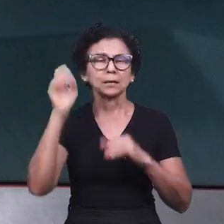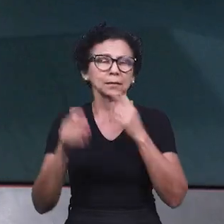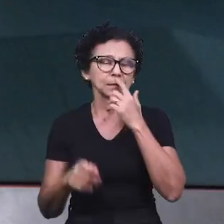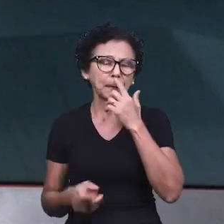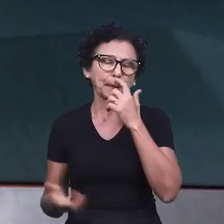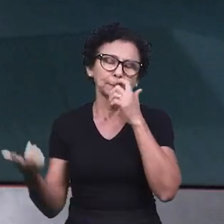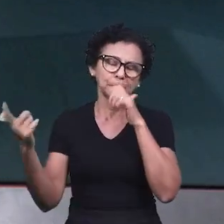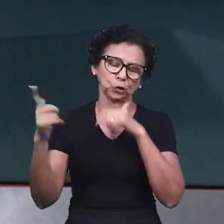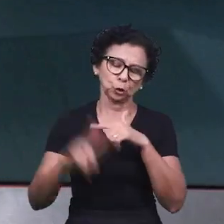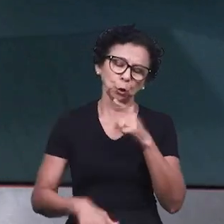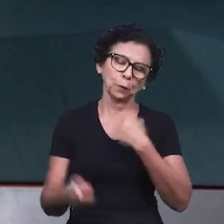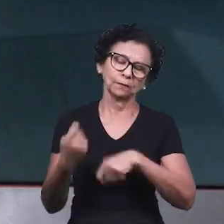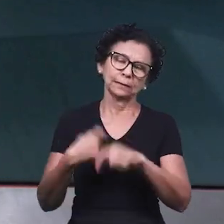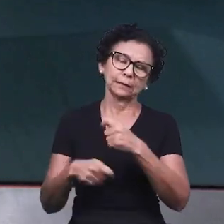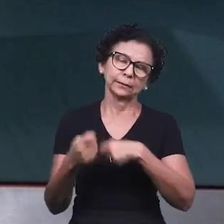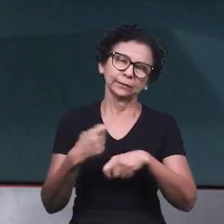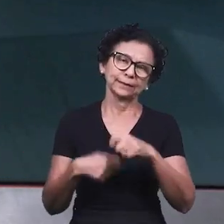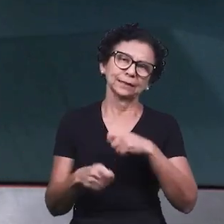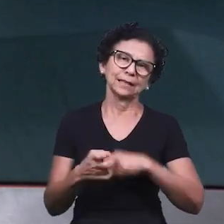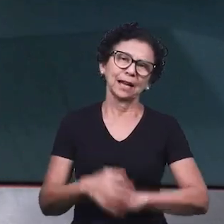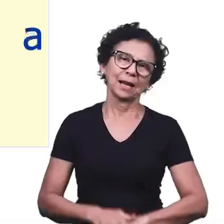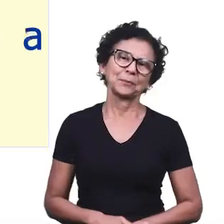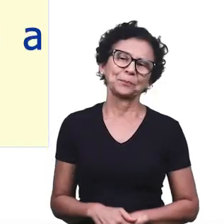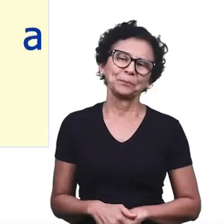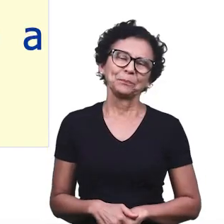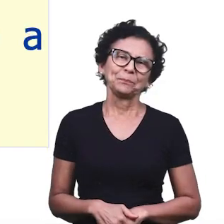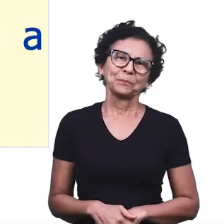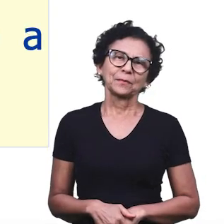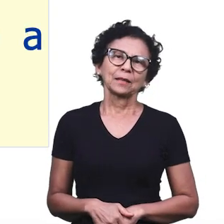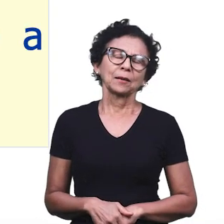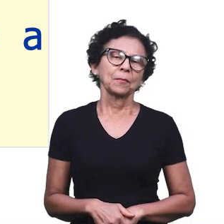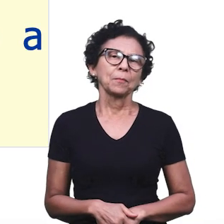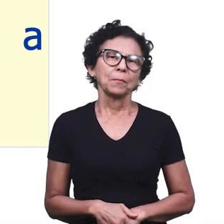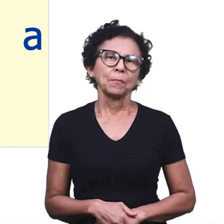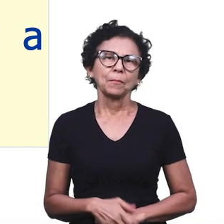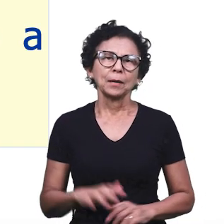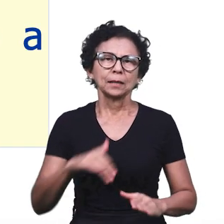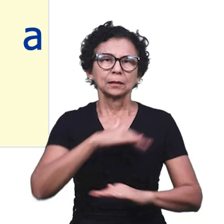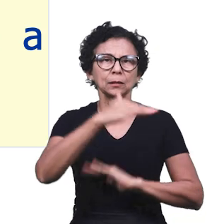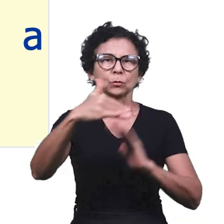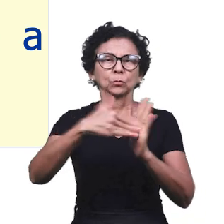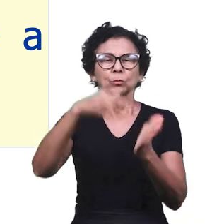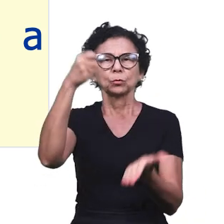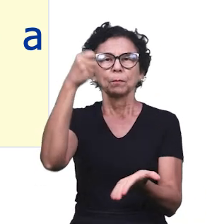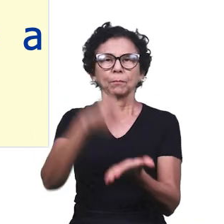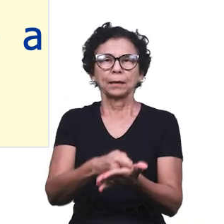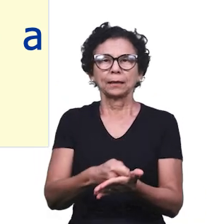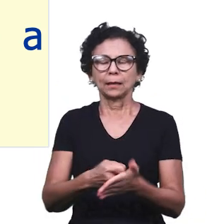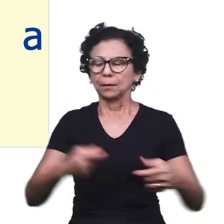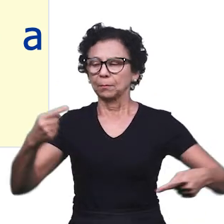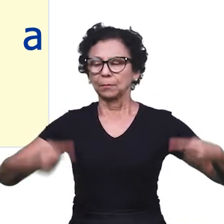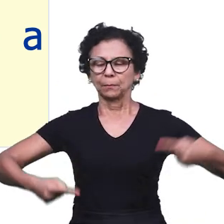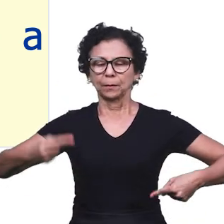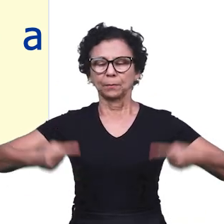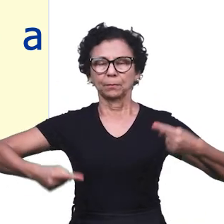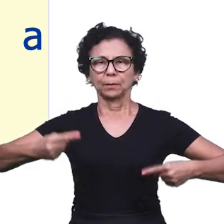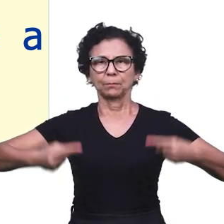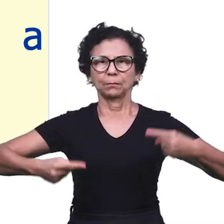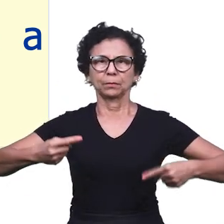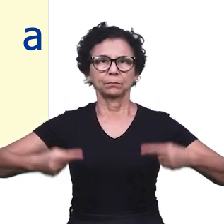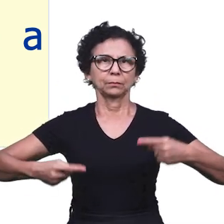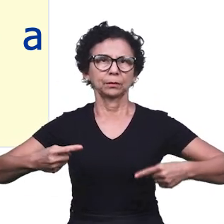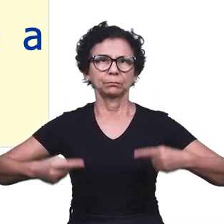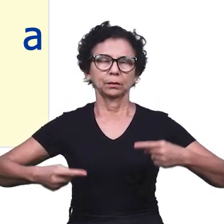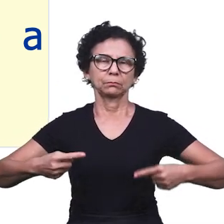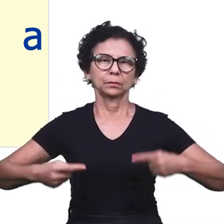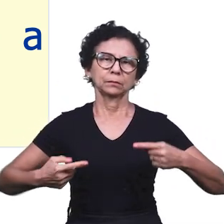a renegociação para se fazer a quitação, e esses debates,